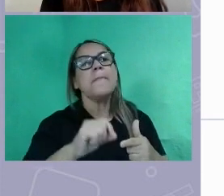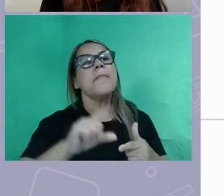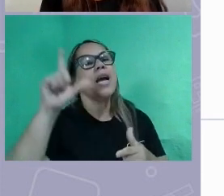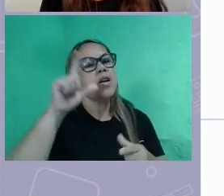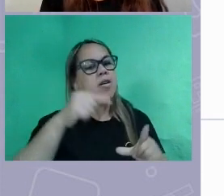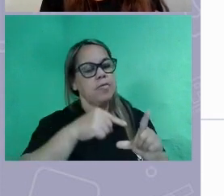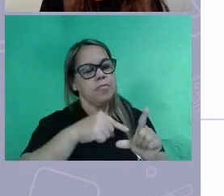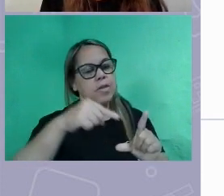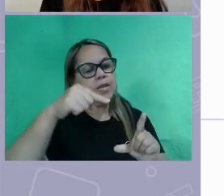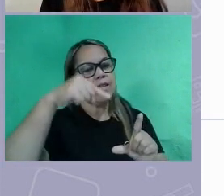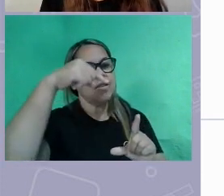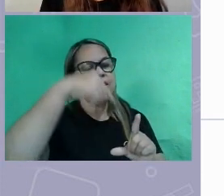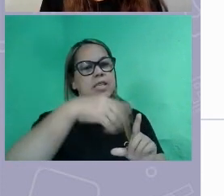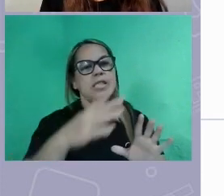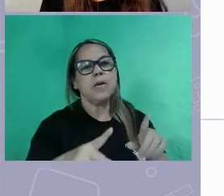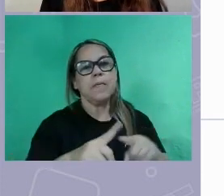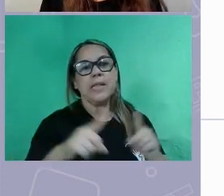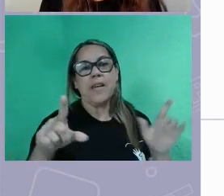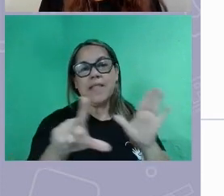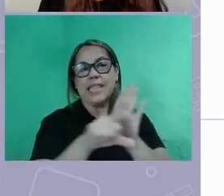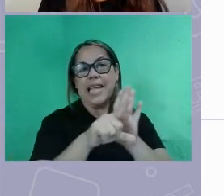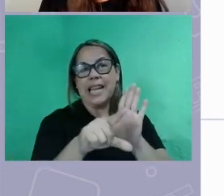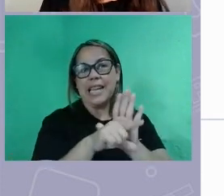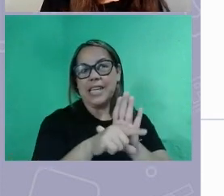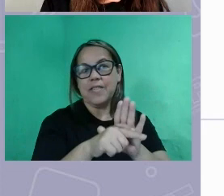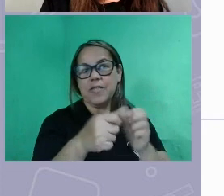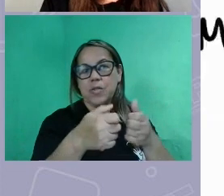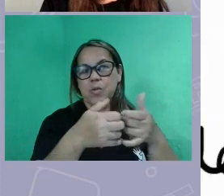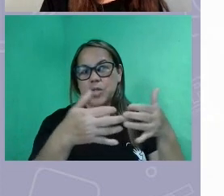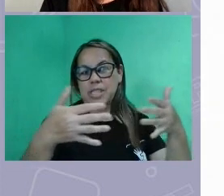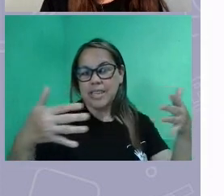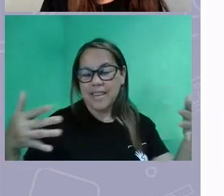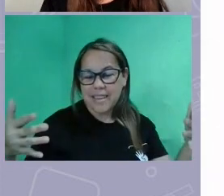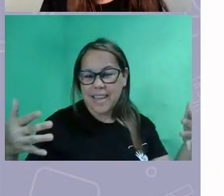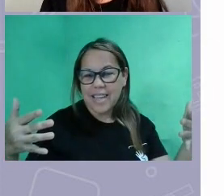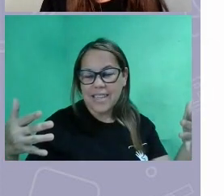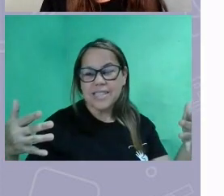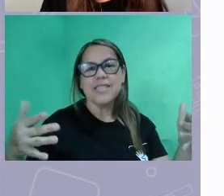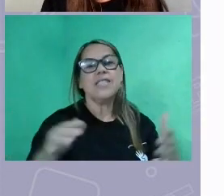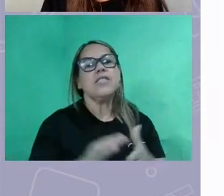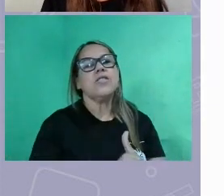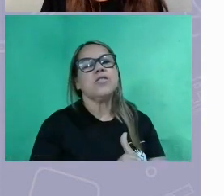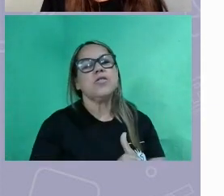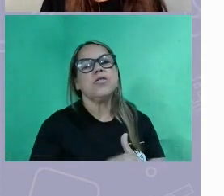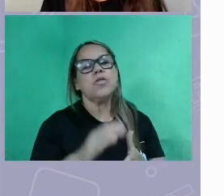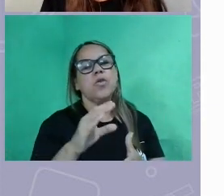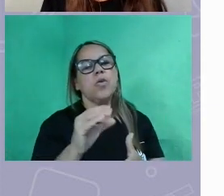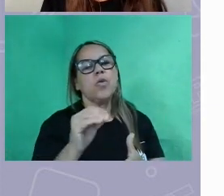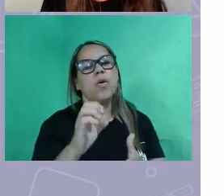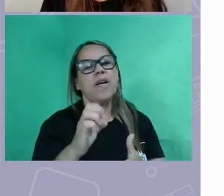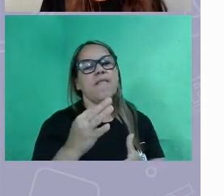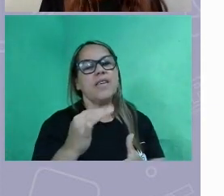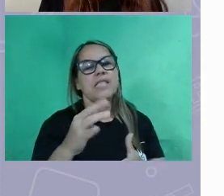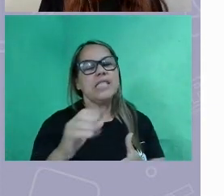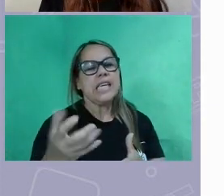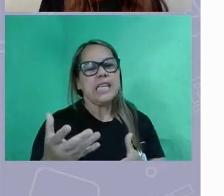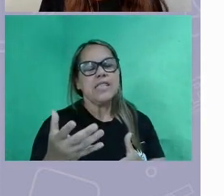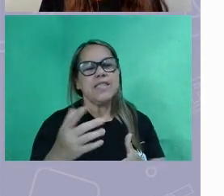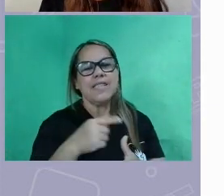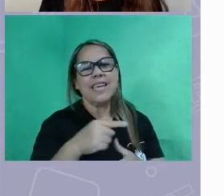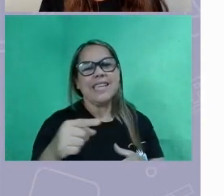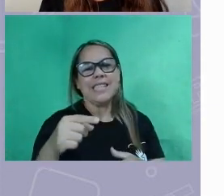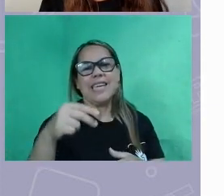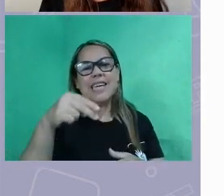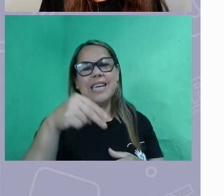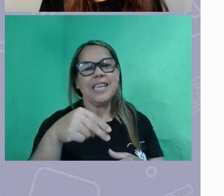e portanto na lei dos gases ideais o coeficiente da reta é essa constante n vezes r né